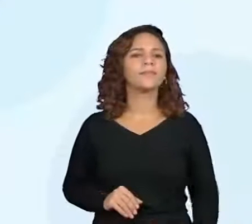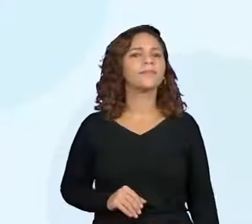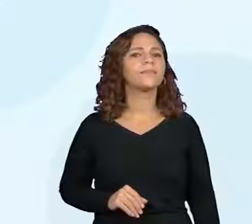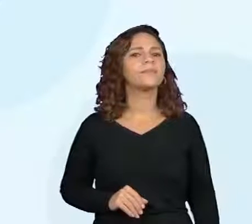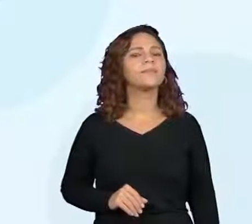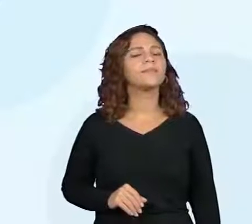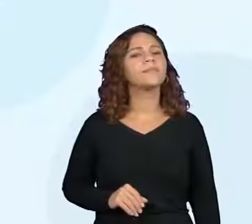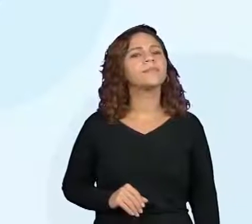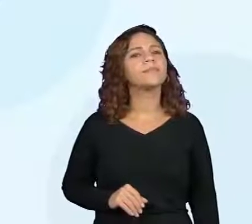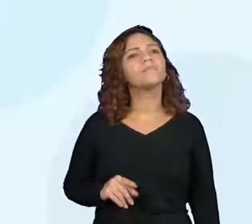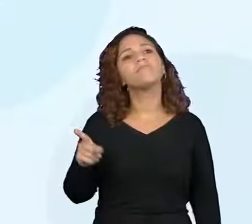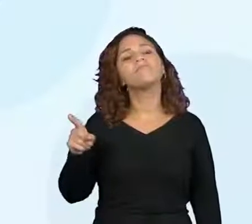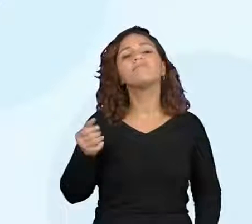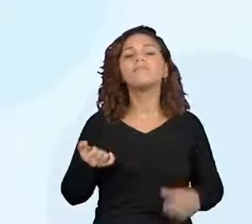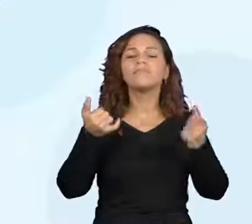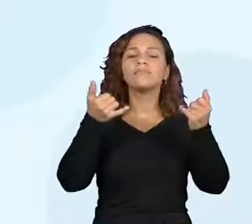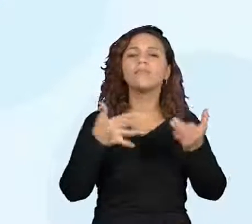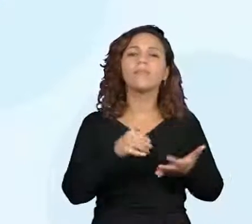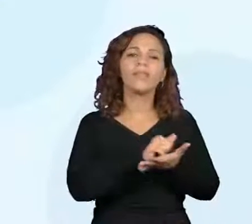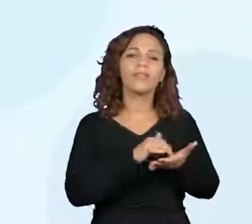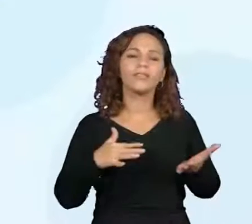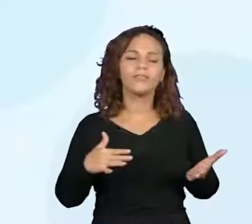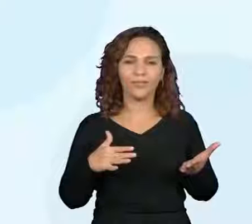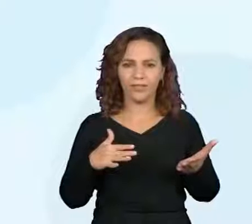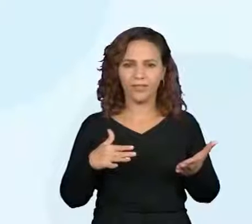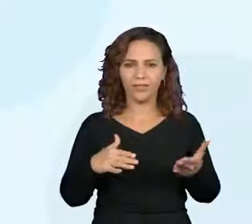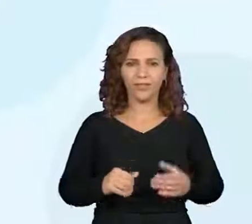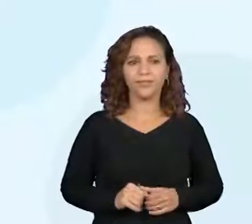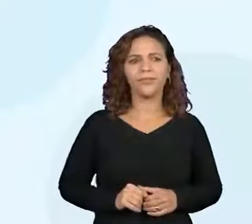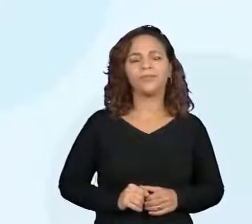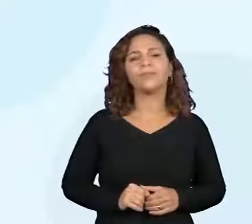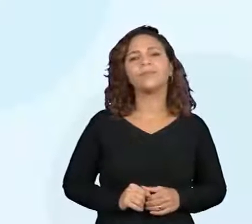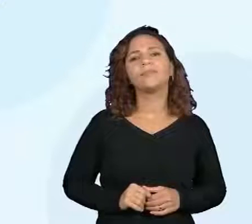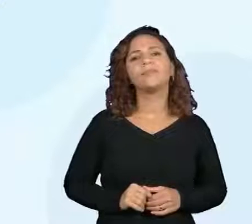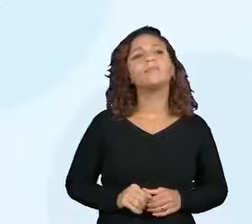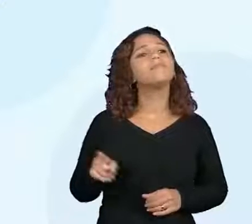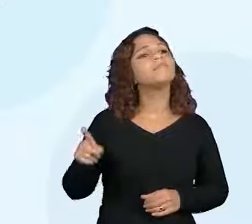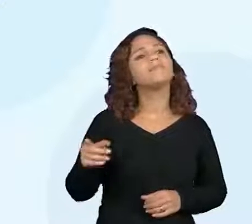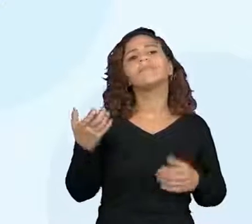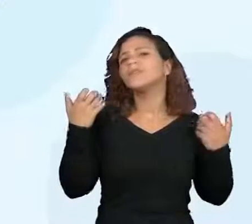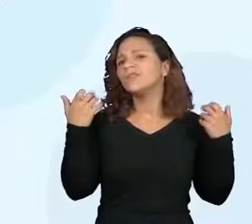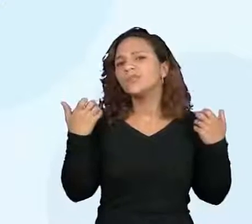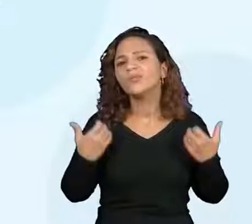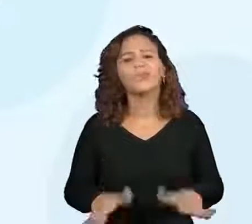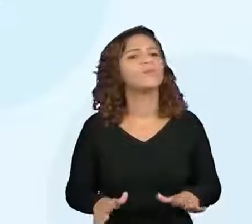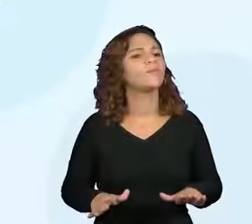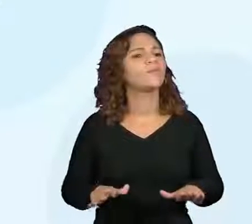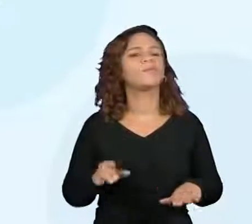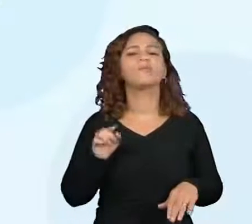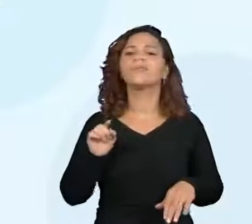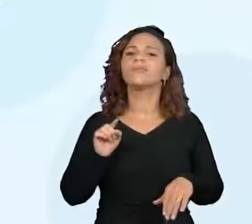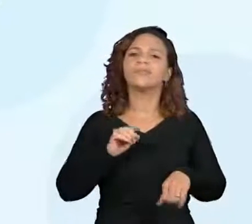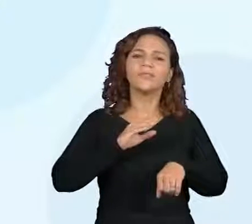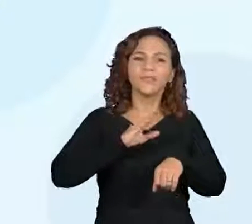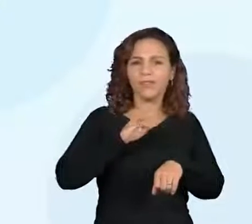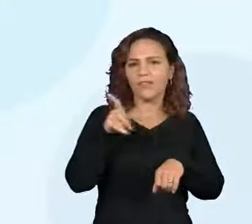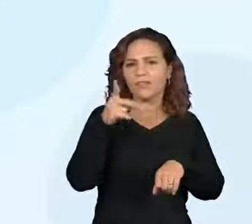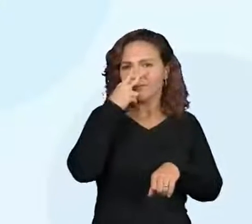a respeito da lição de casa. O personagem menor não quer fazer a lição de casa e a tia, que é um personagem